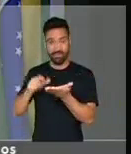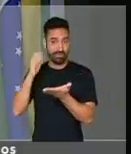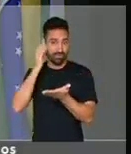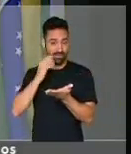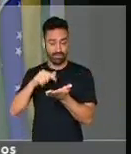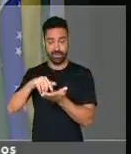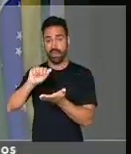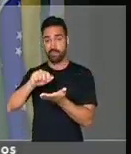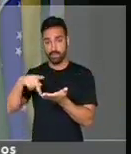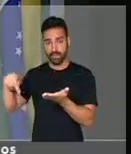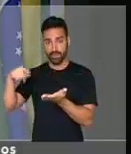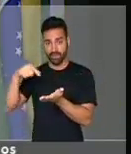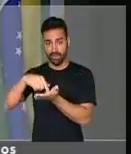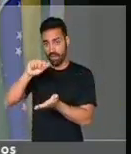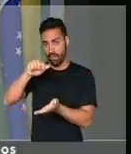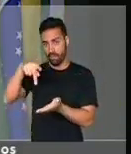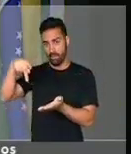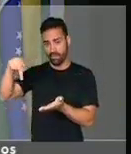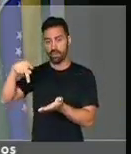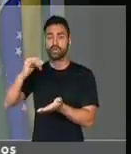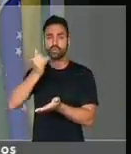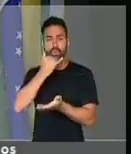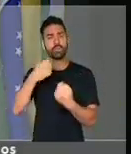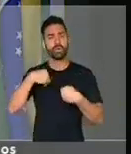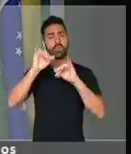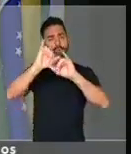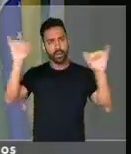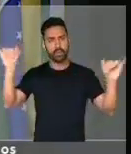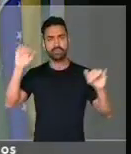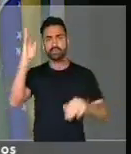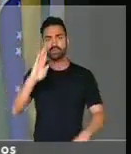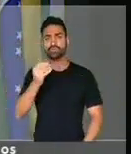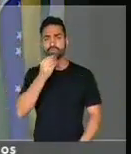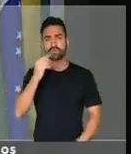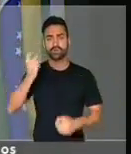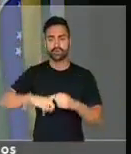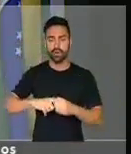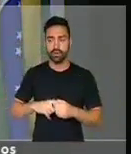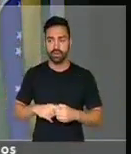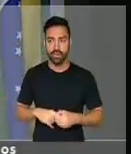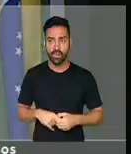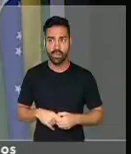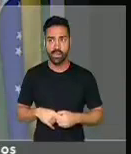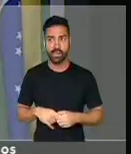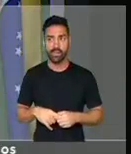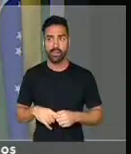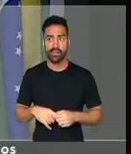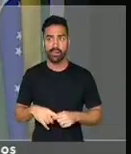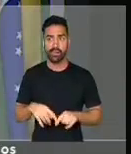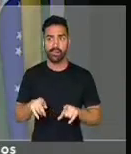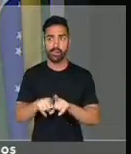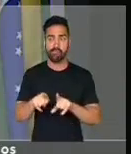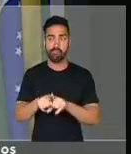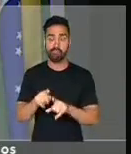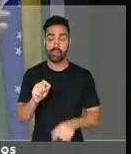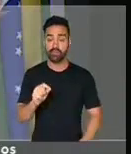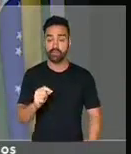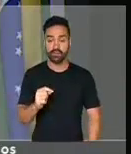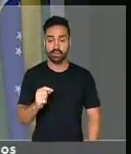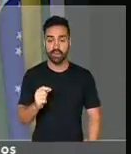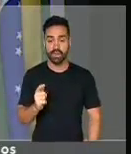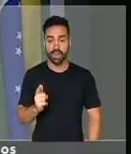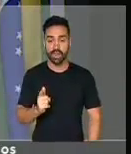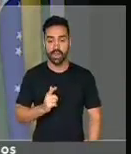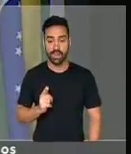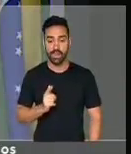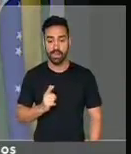Menor Preço, e estou fazendo propaganda porque o Brasil inteiro devia ter, ele é do cidadão. Num raio, Carlos Melles e o